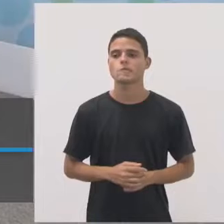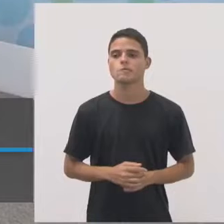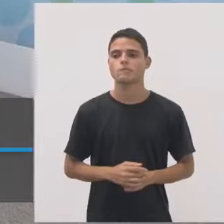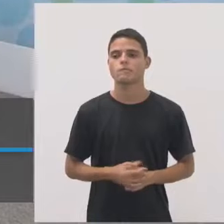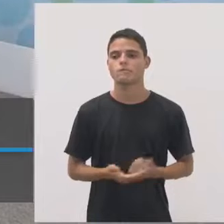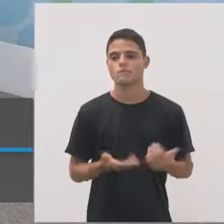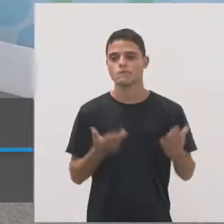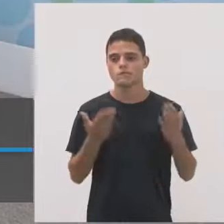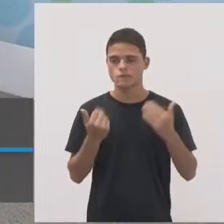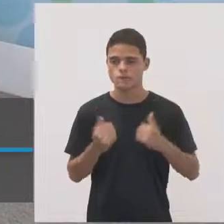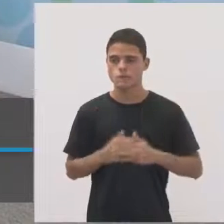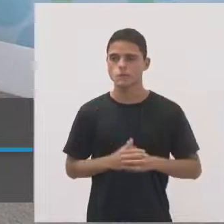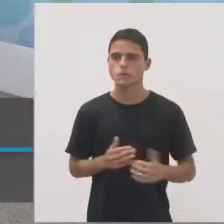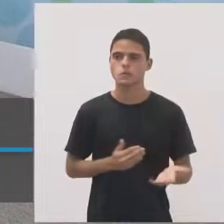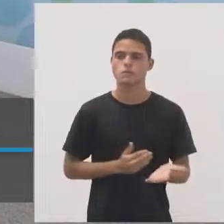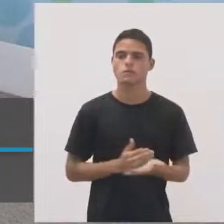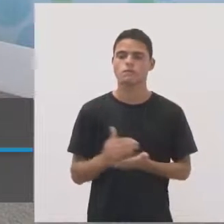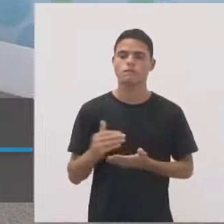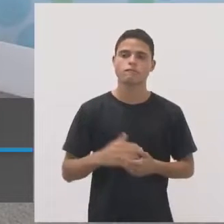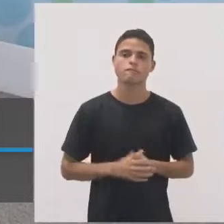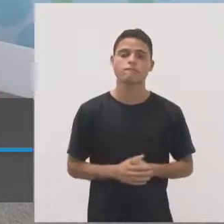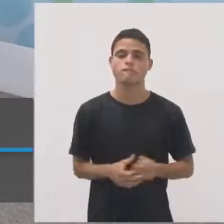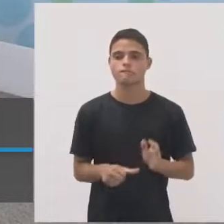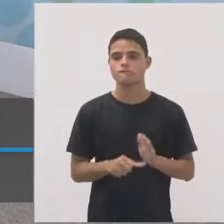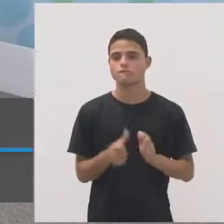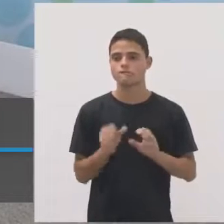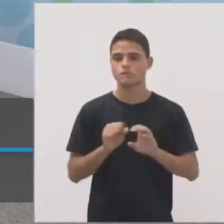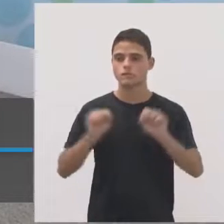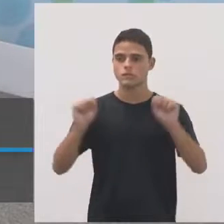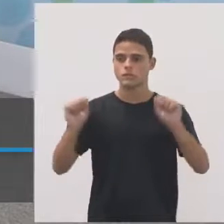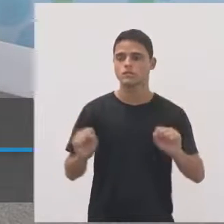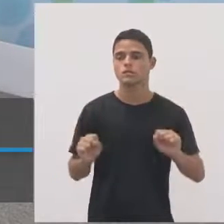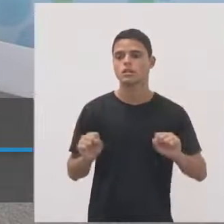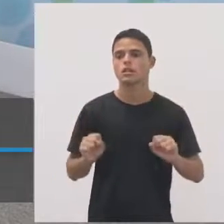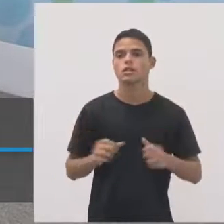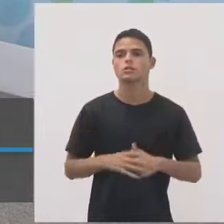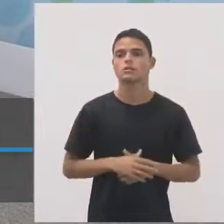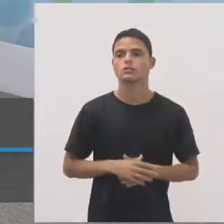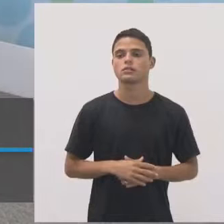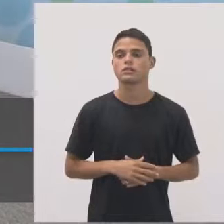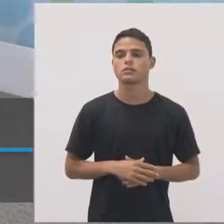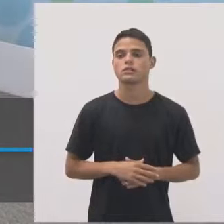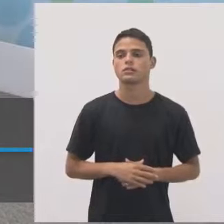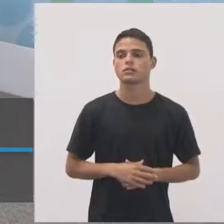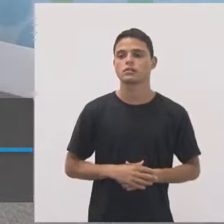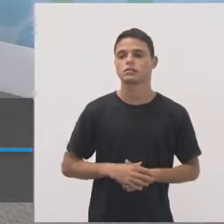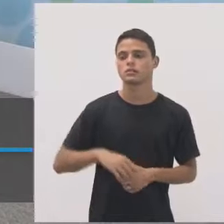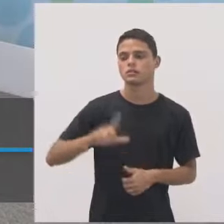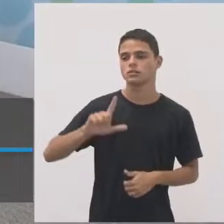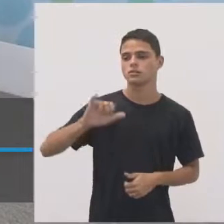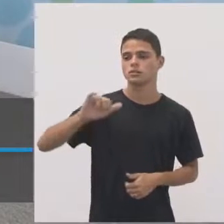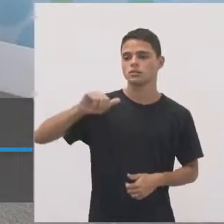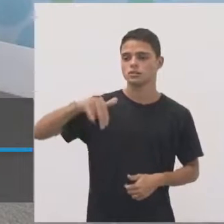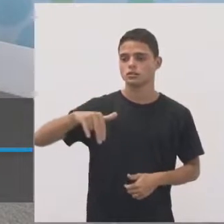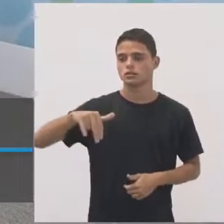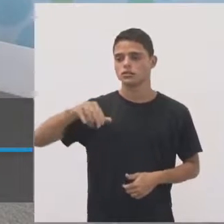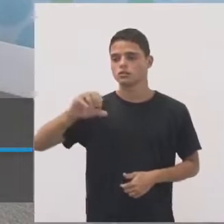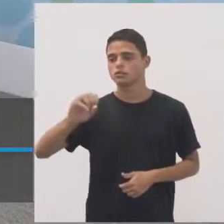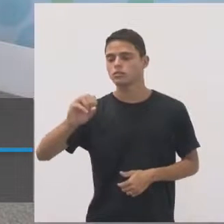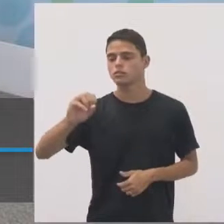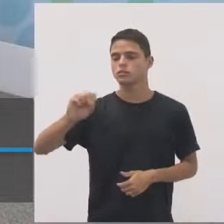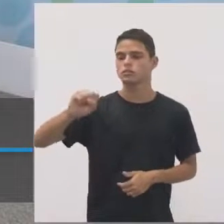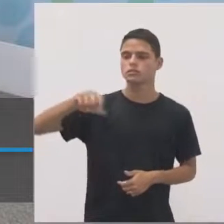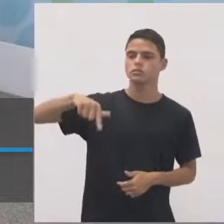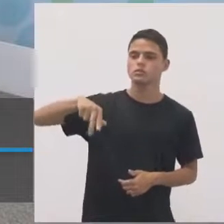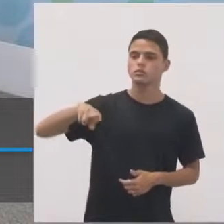lá. O primeiro sistema operacional que eu vou falar para vocês é o Linux. Então, quem que usa Linux,